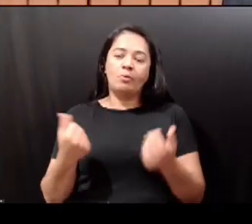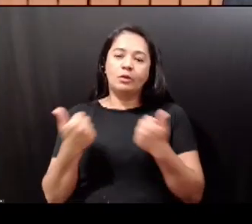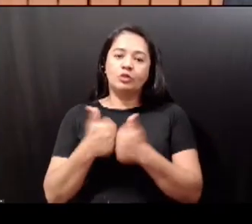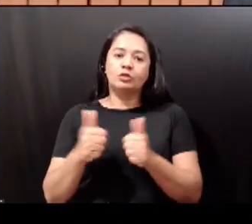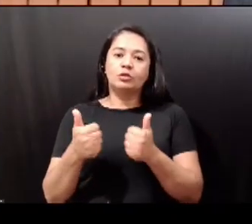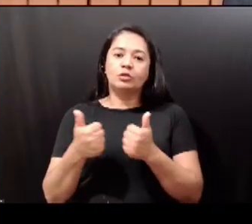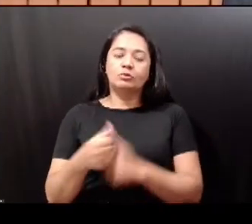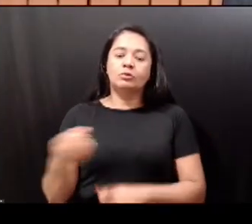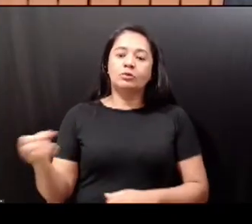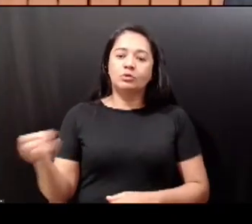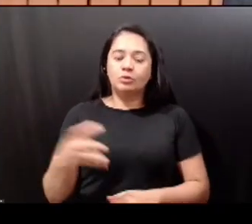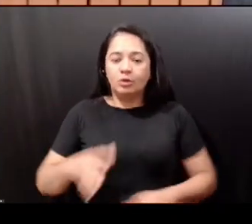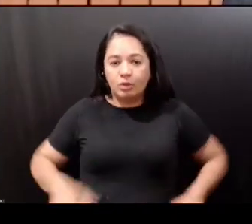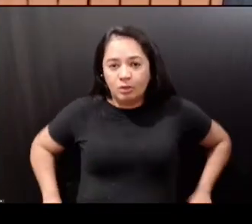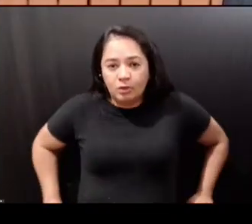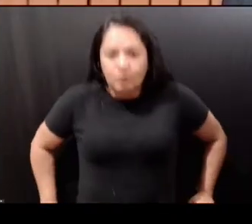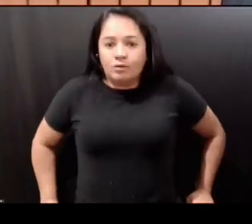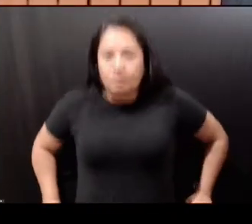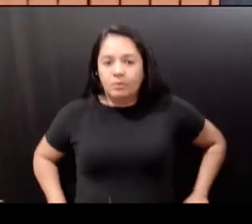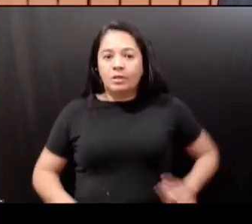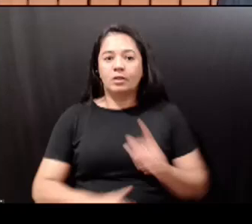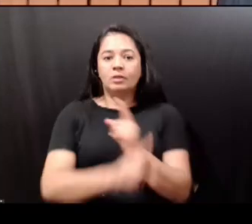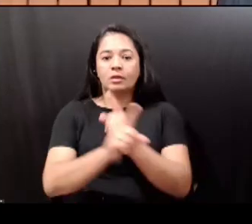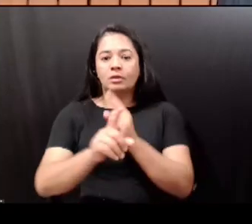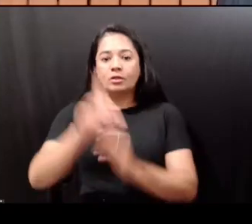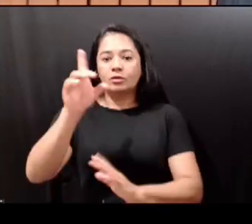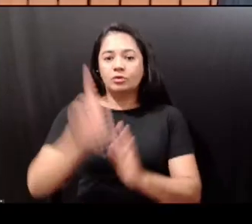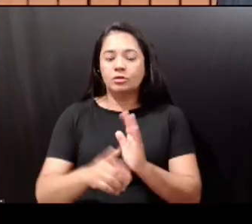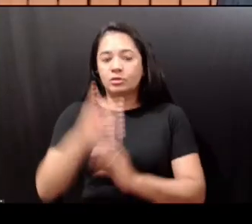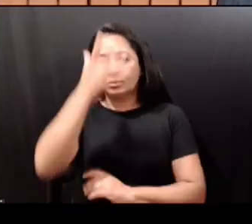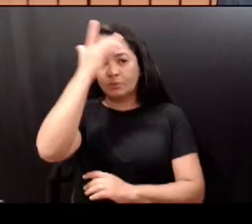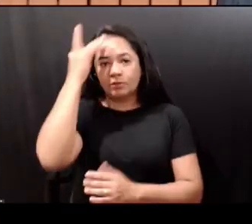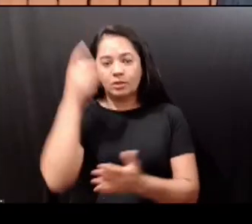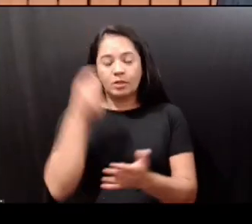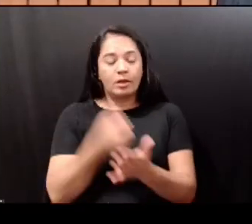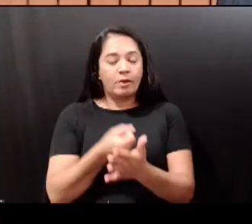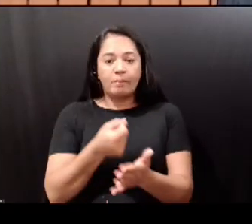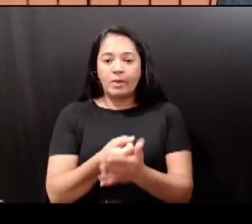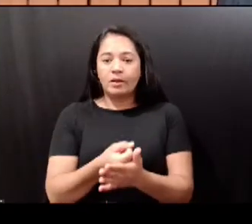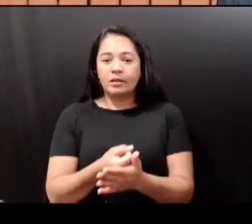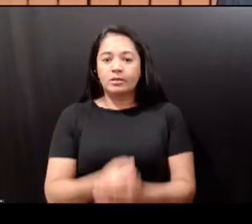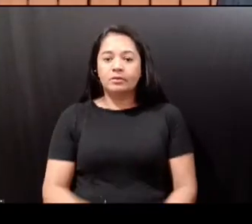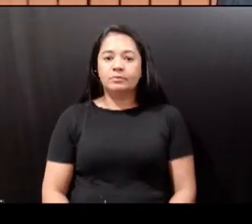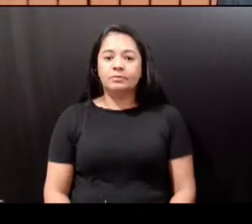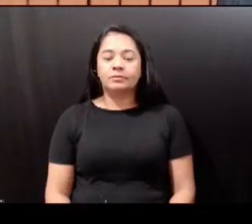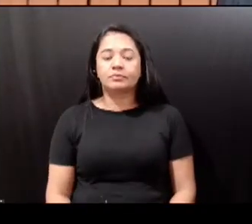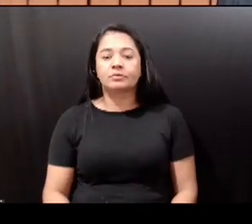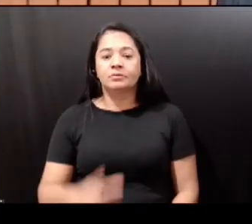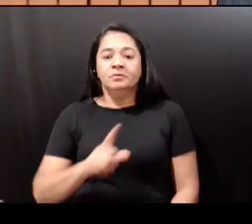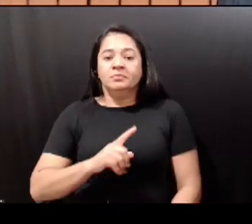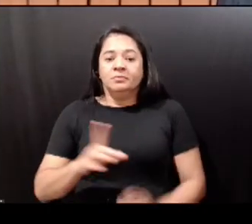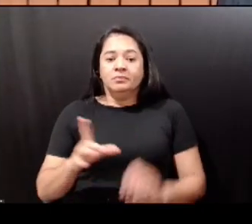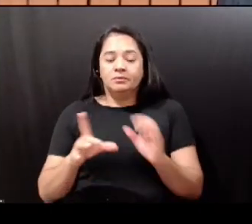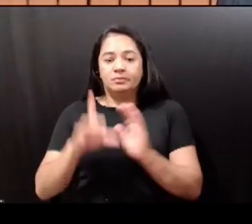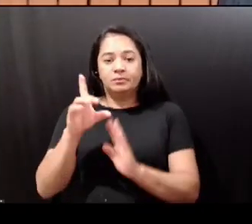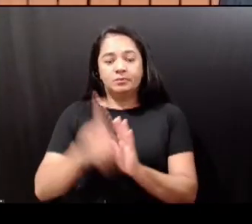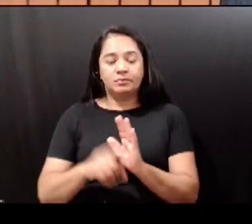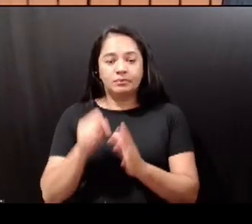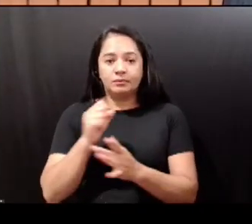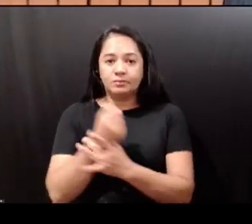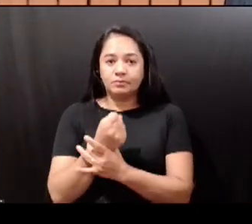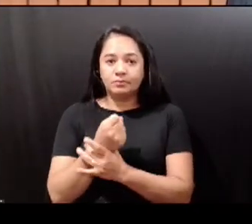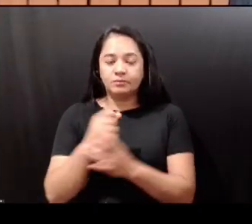quem paga a sua passagem e deve ter os seus direitos garantidos pela lei municipal de ter o